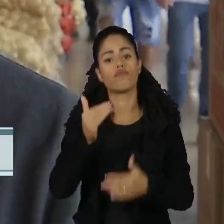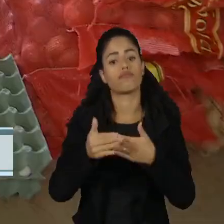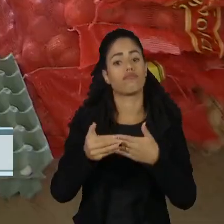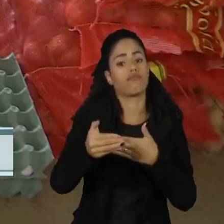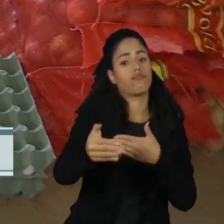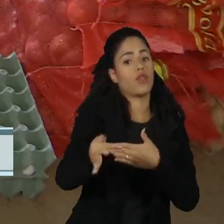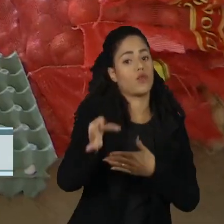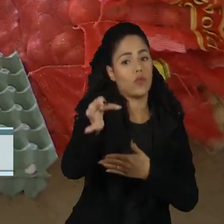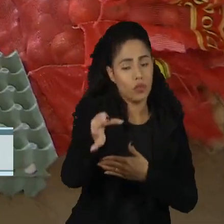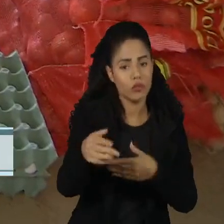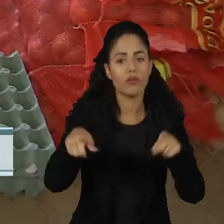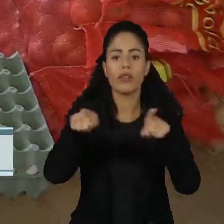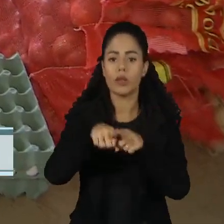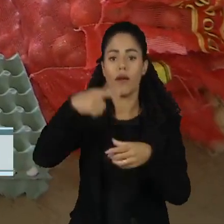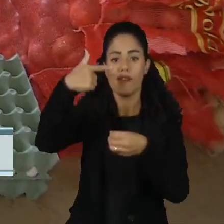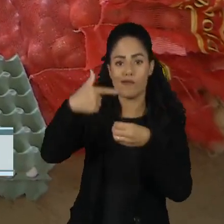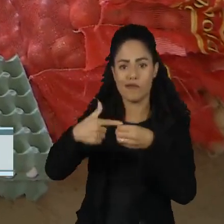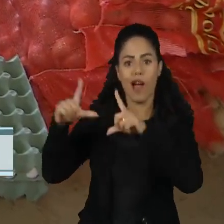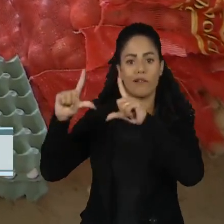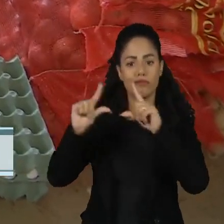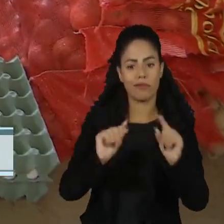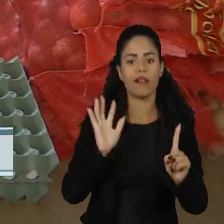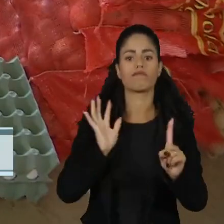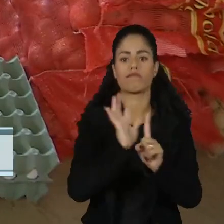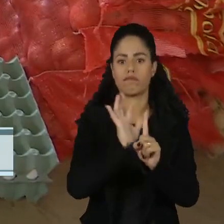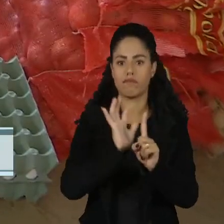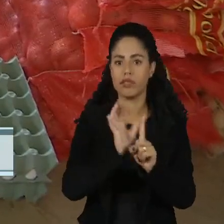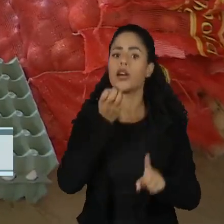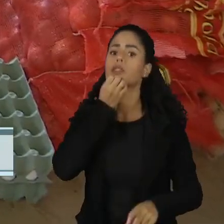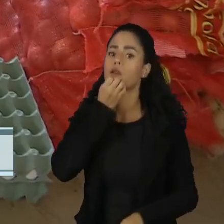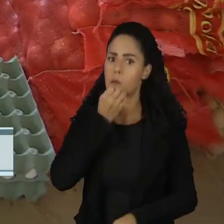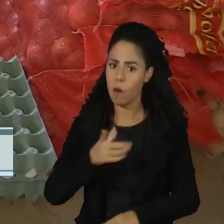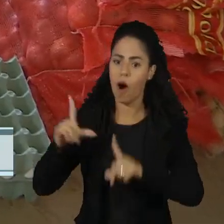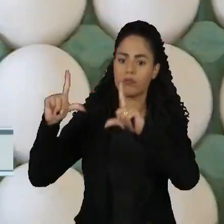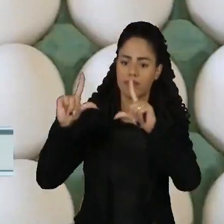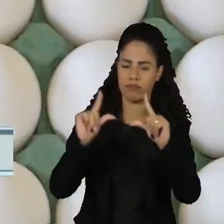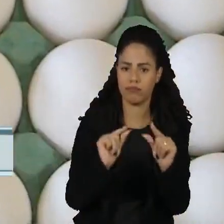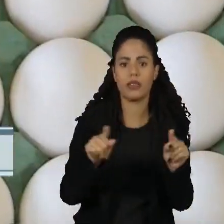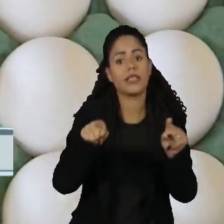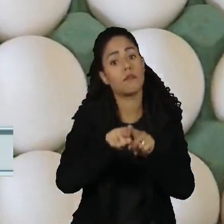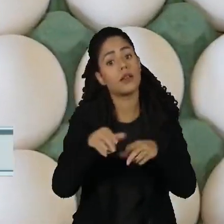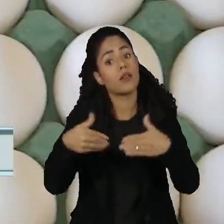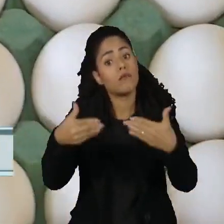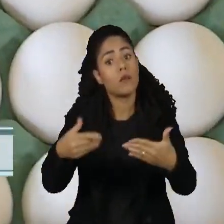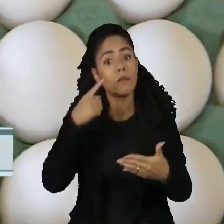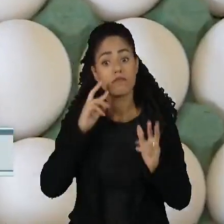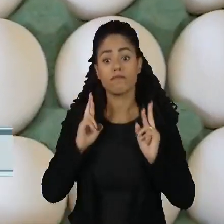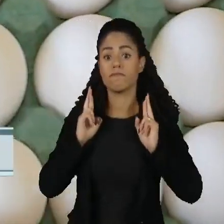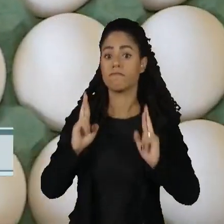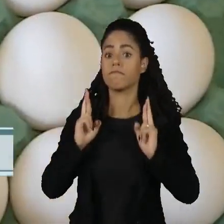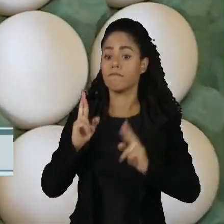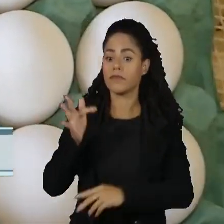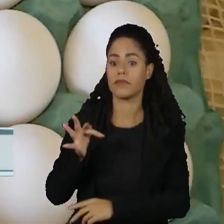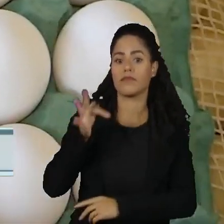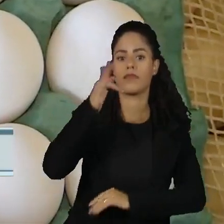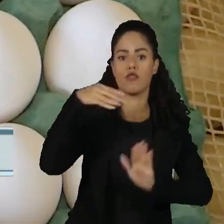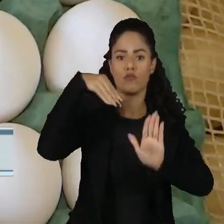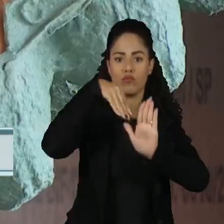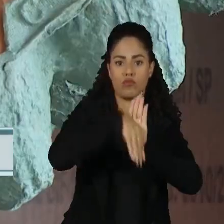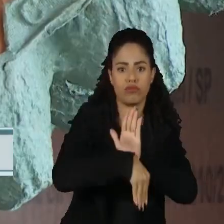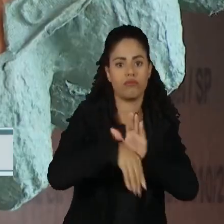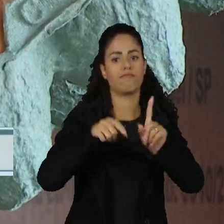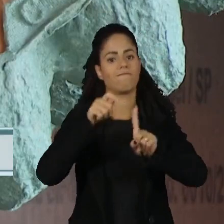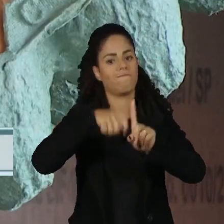aí. O combustível também impacta nessas coisas, então a gente tem uma redução de combustível por hora. Então a tendência é de estabilidade, de queda para os próximos